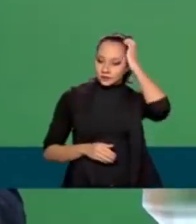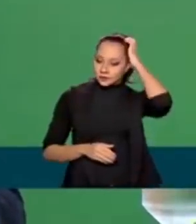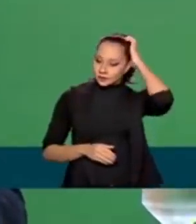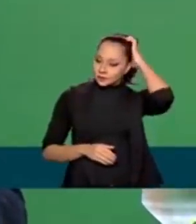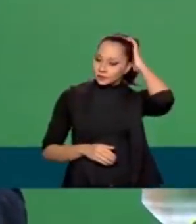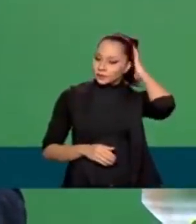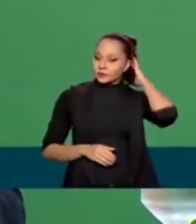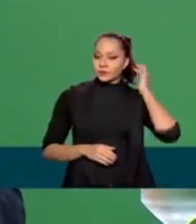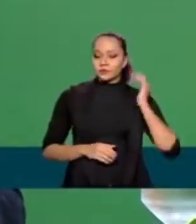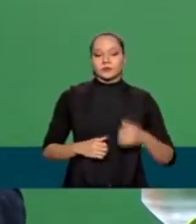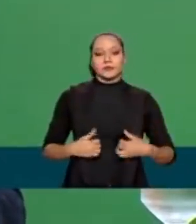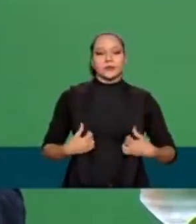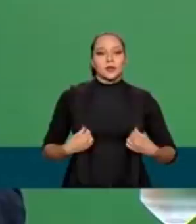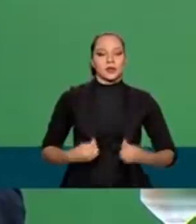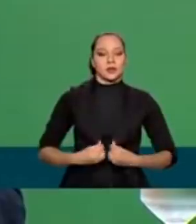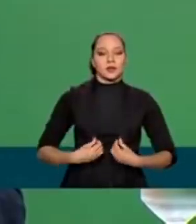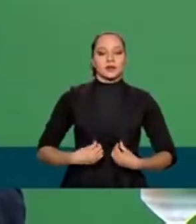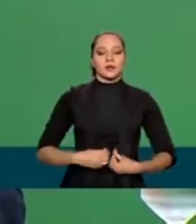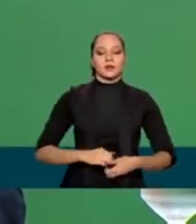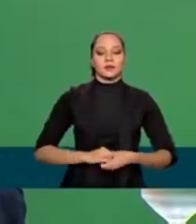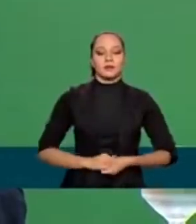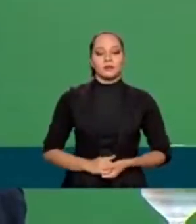Eu inicio